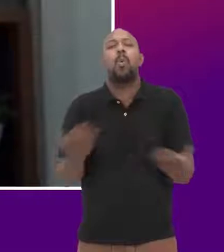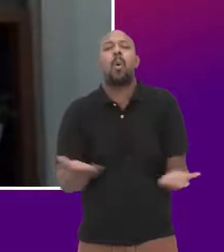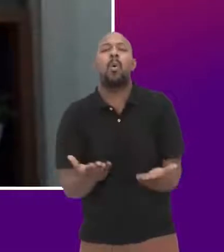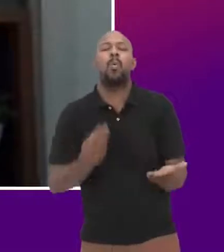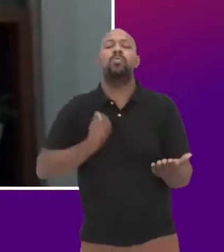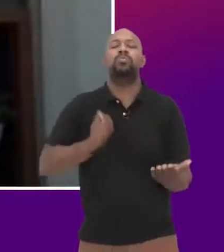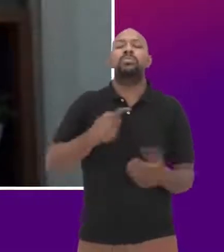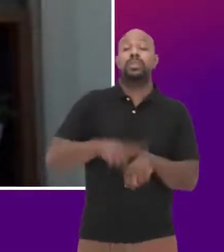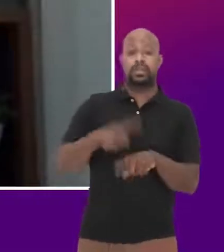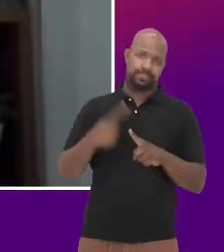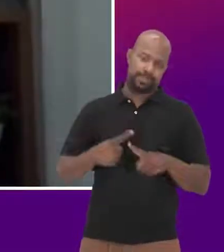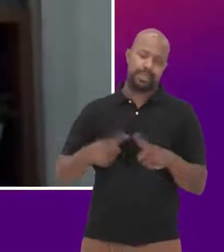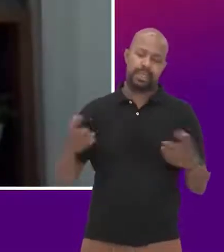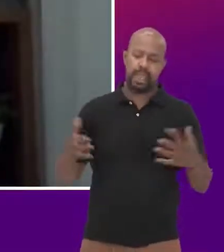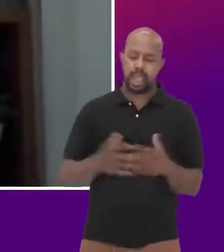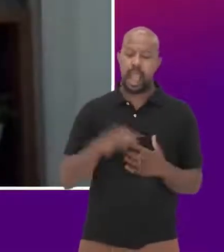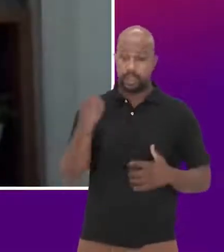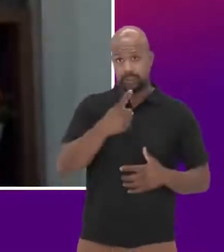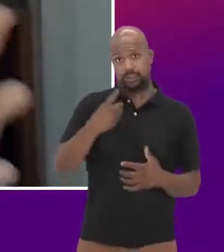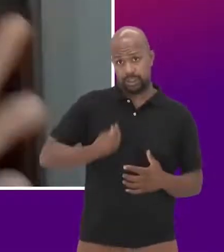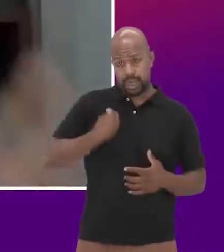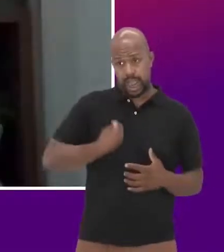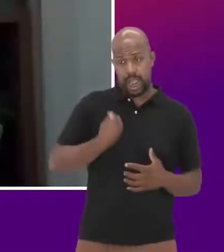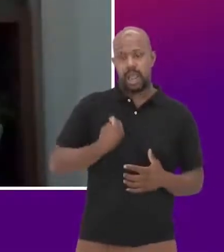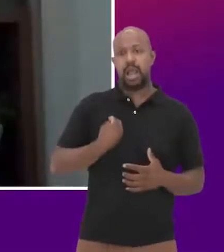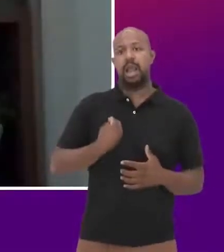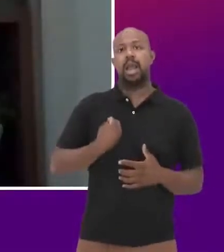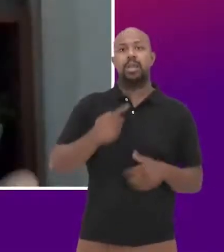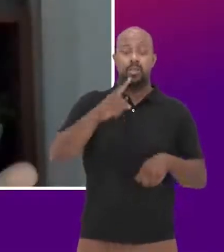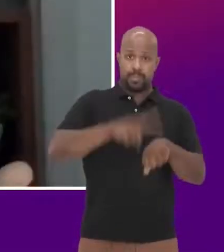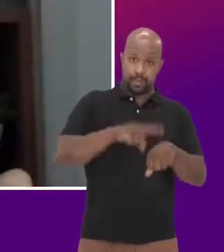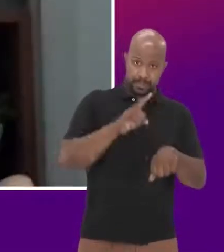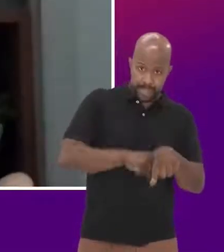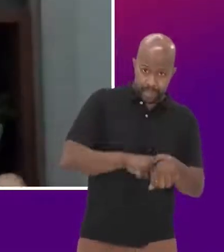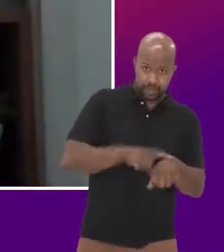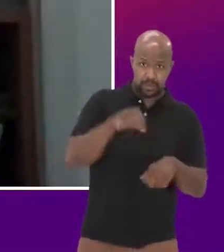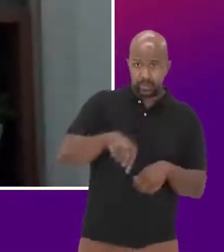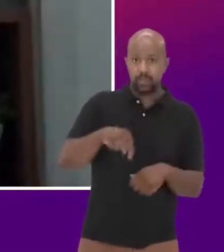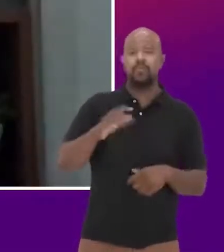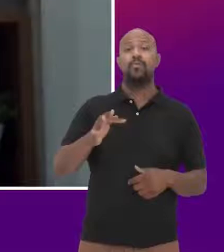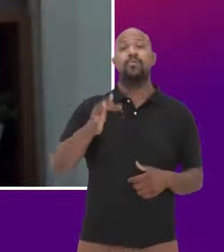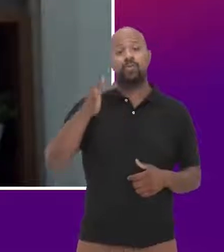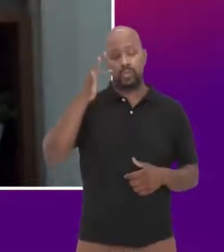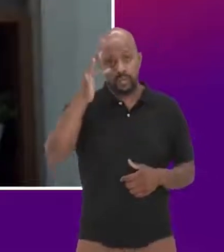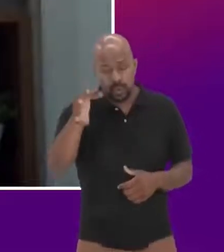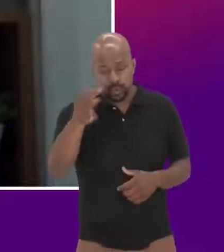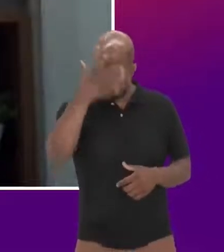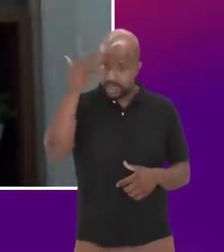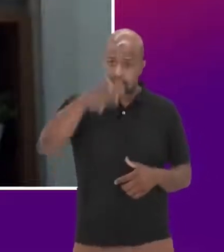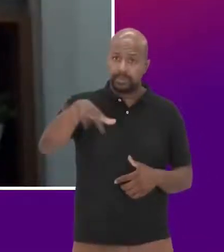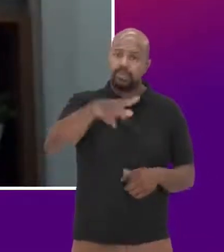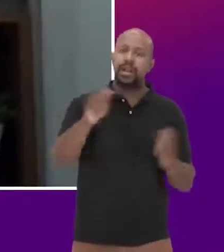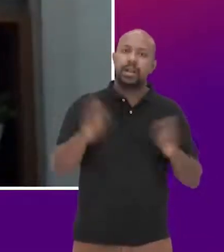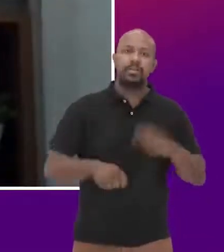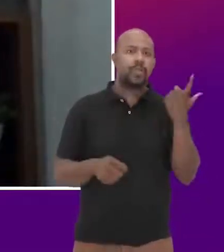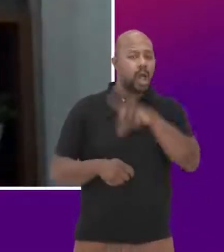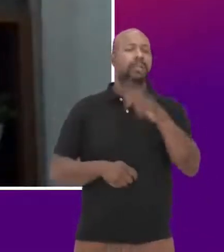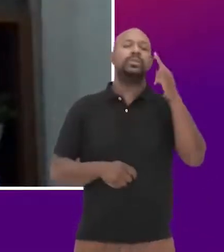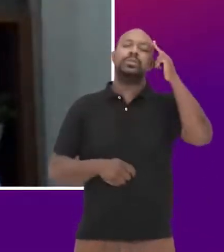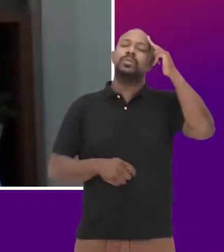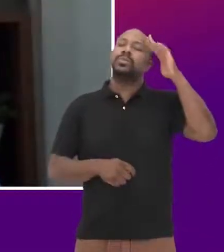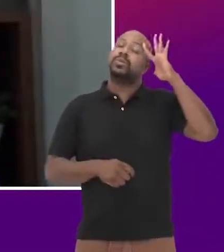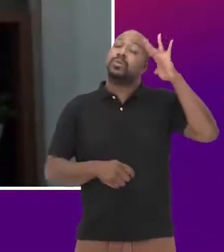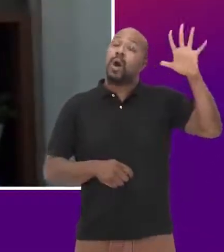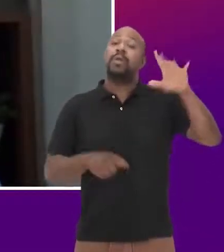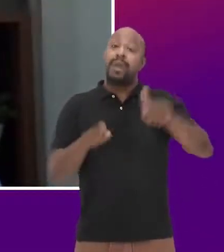até porque a gente está presente no momento presente, no futuro das pessoas, para que elas possam alcançar seus sonhos,